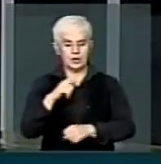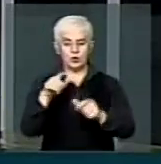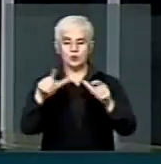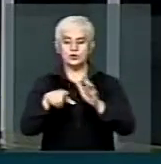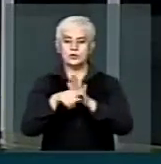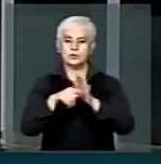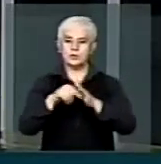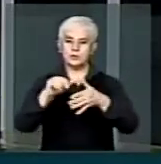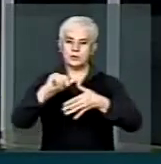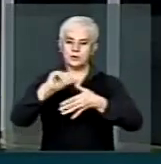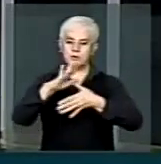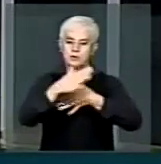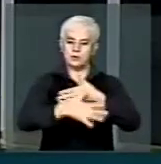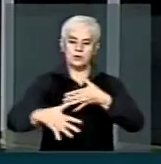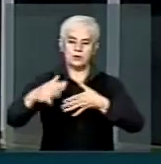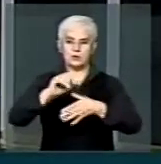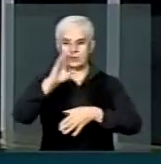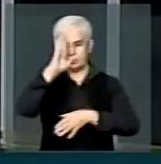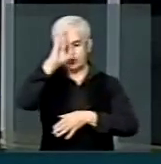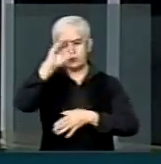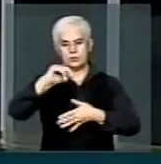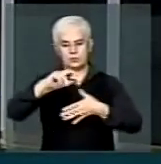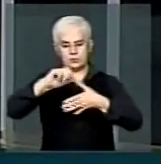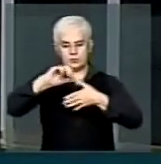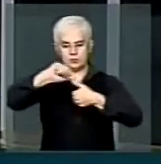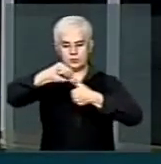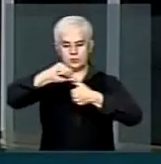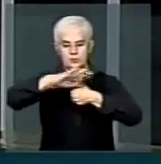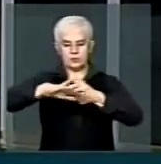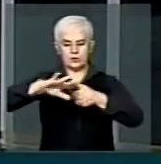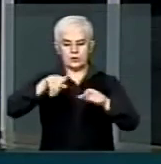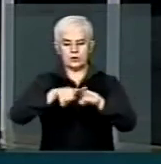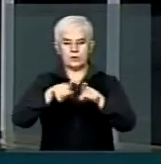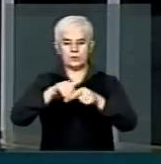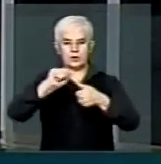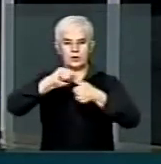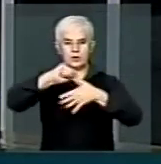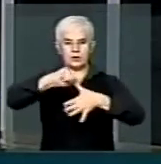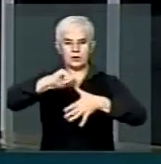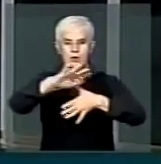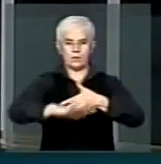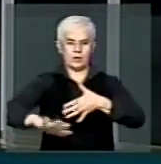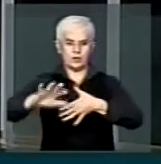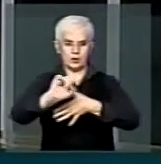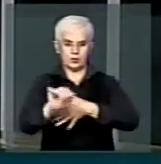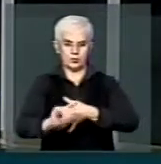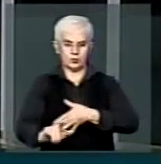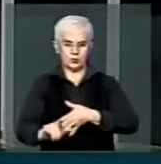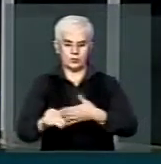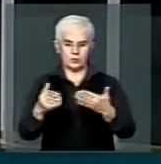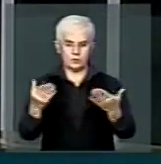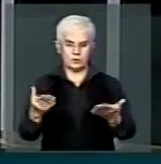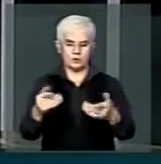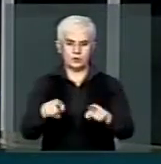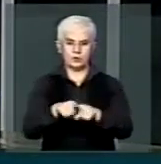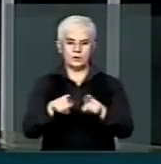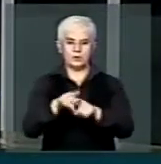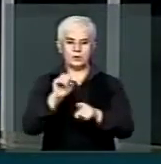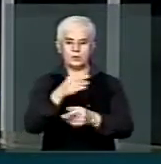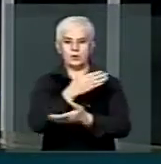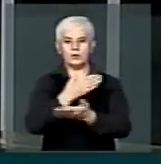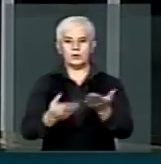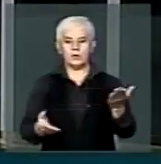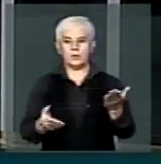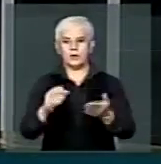Américas, principalmente na América Central e na América do Sul. O Brasil, nesse quesito, só perde